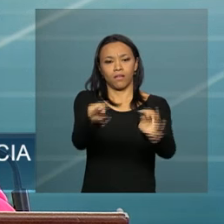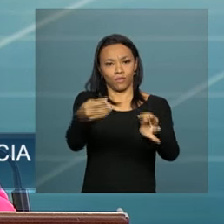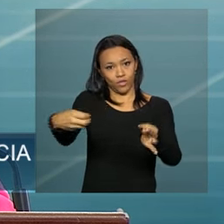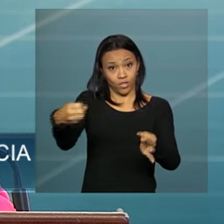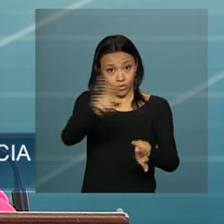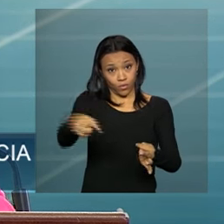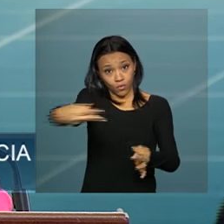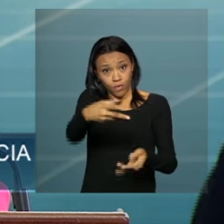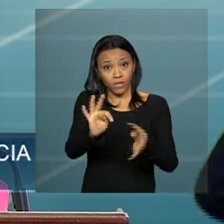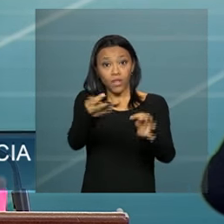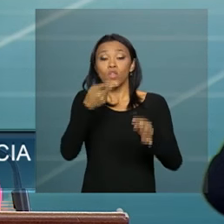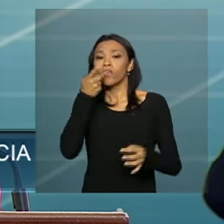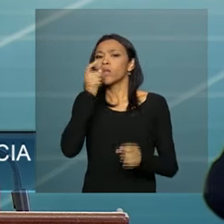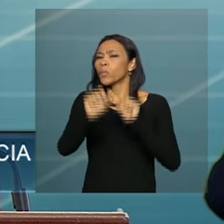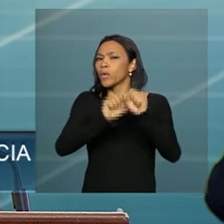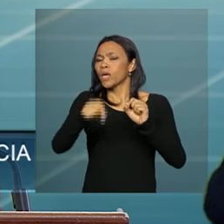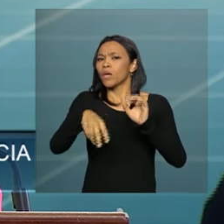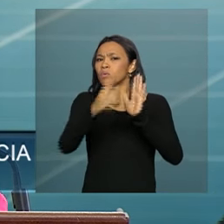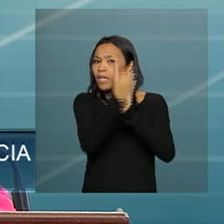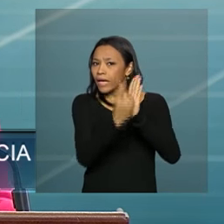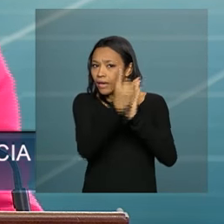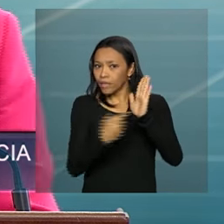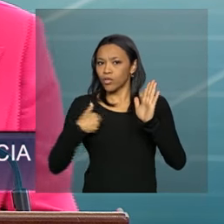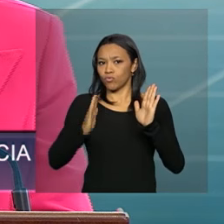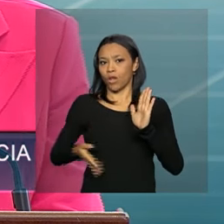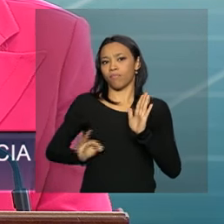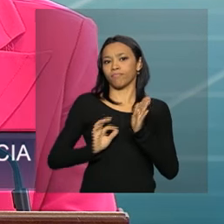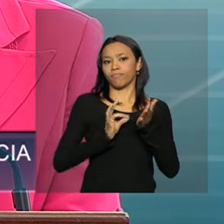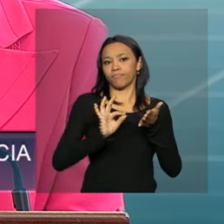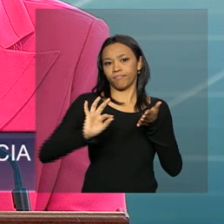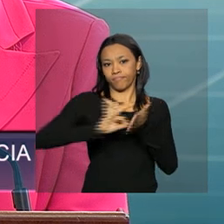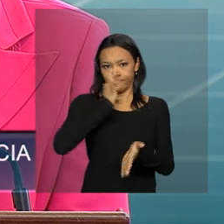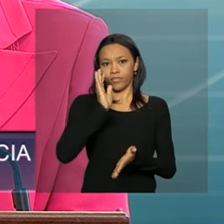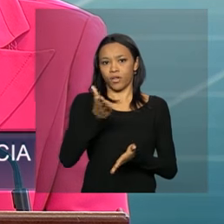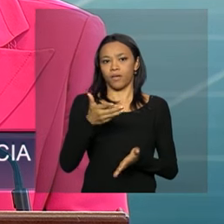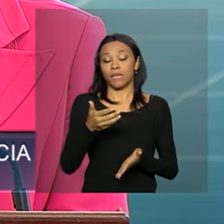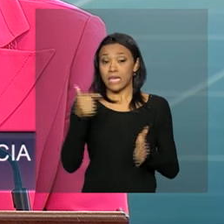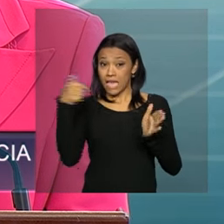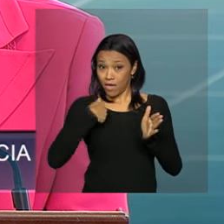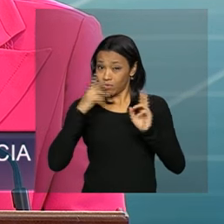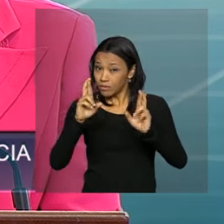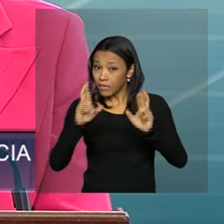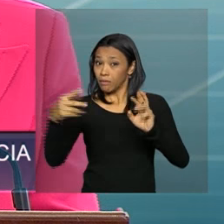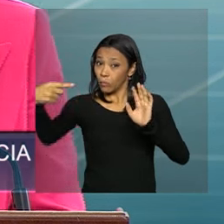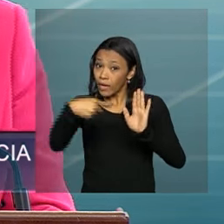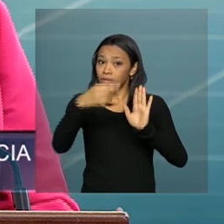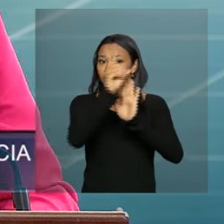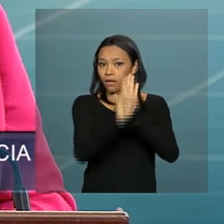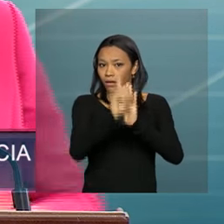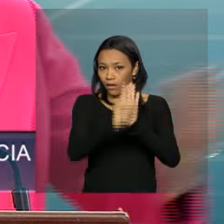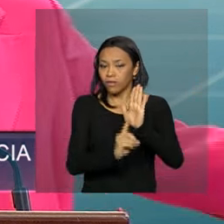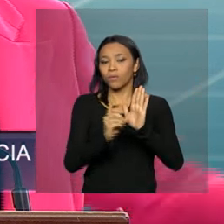estou me referindo ao decreto que eu assinei. E espero que, com esse decreto, nós